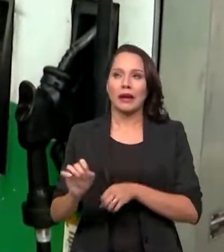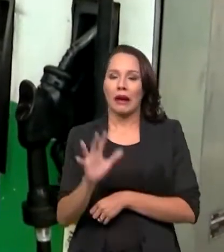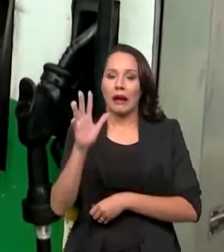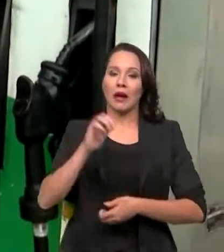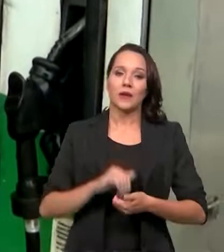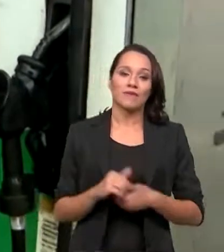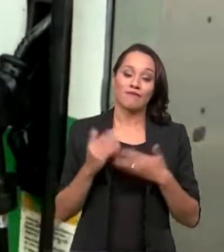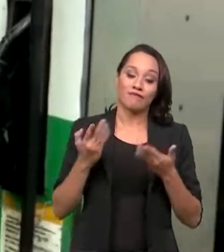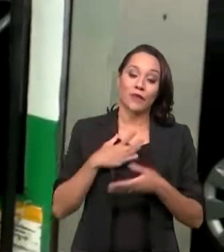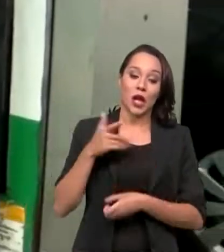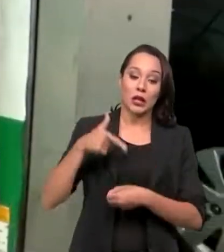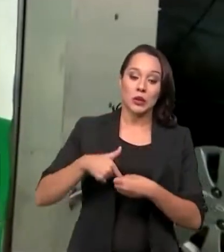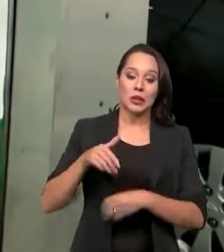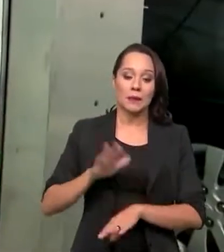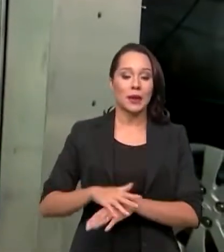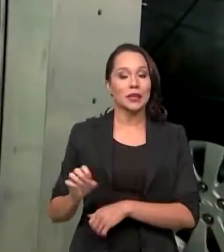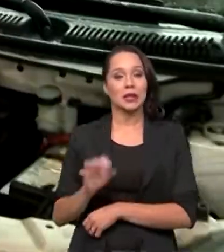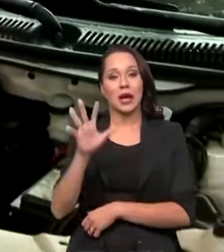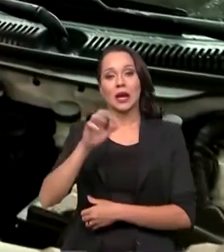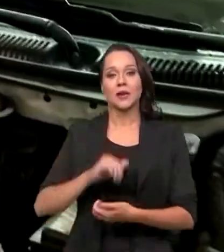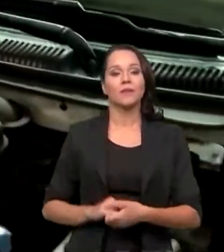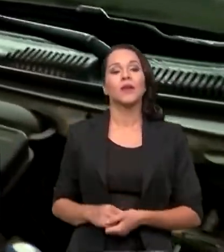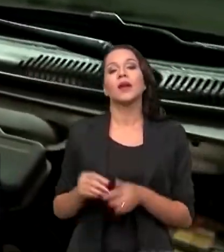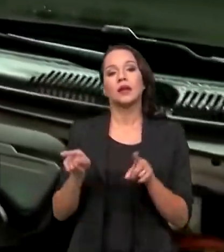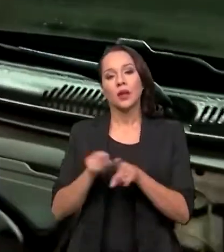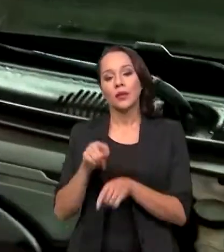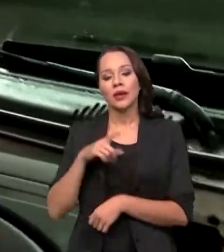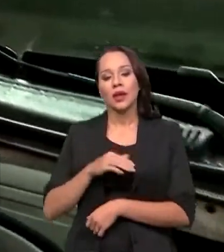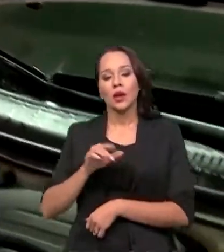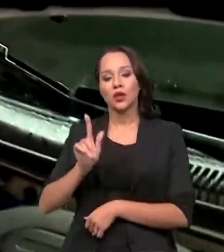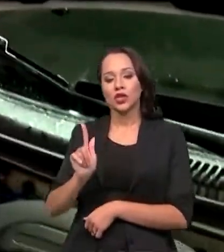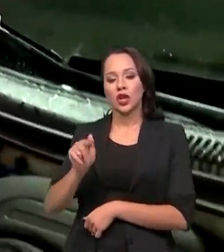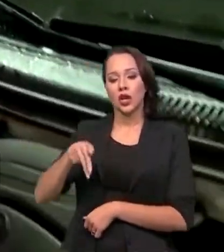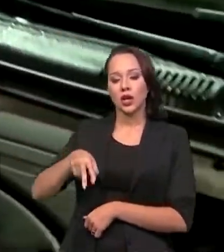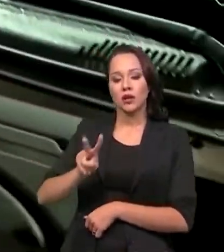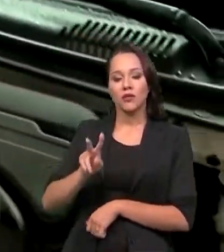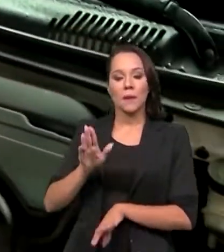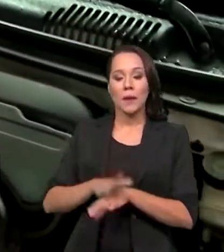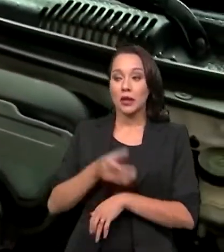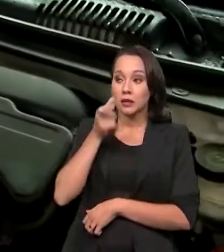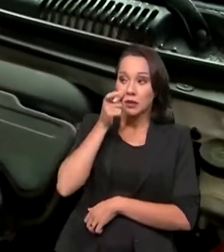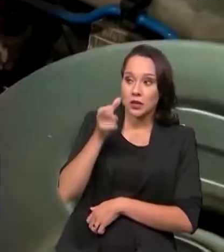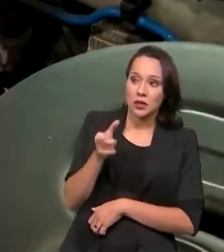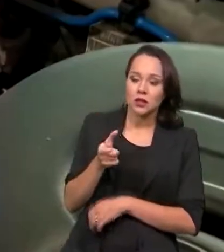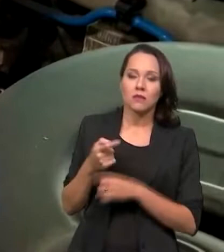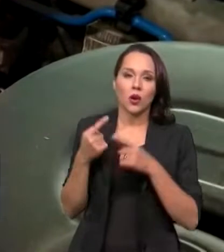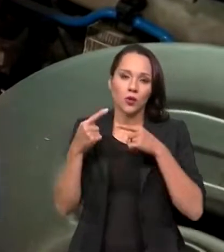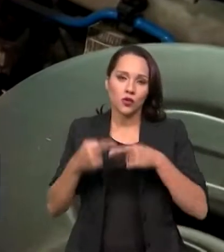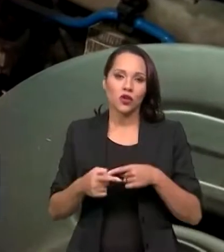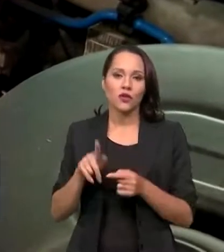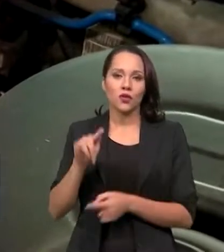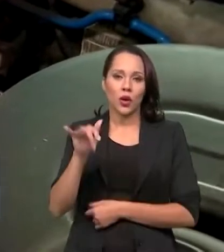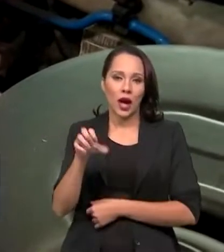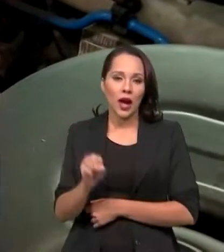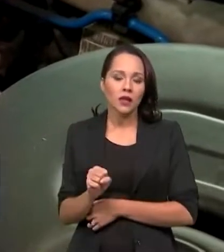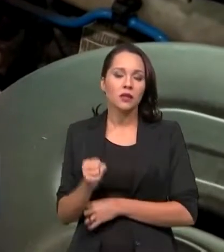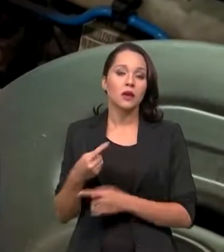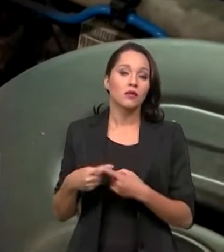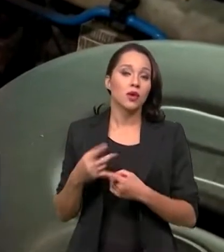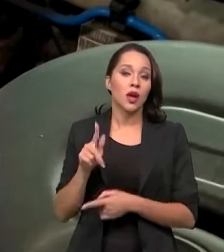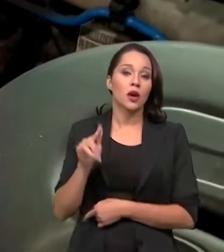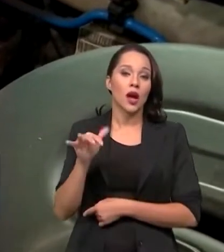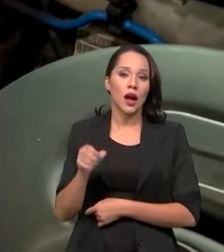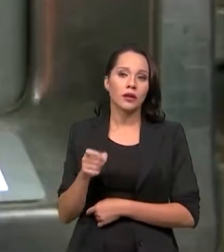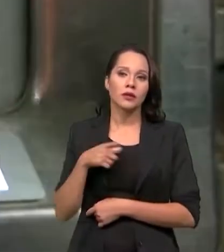você tem uma gasolina mais cara, você tem um GNV mais atrativo, primeiro pela competitividade do gás, porque ele